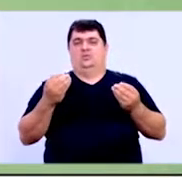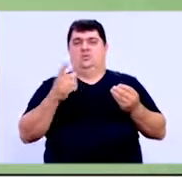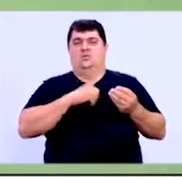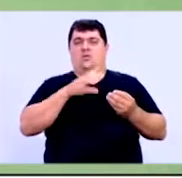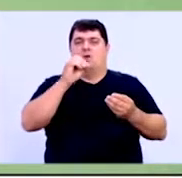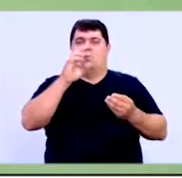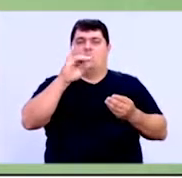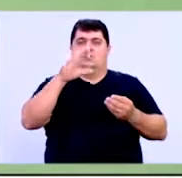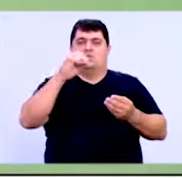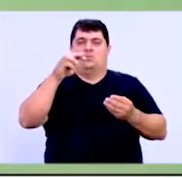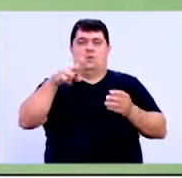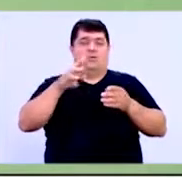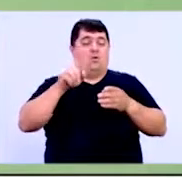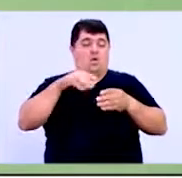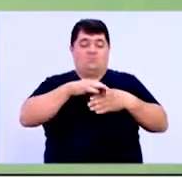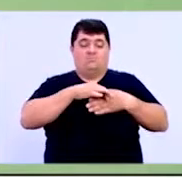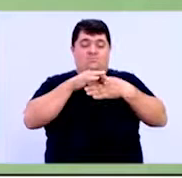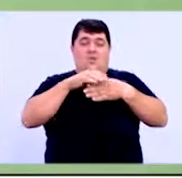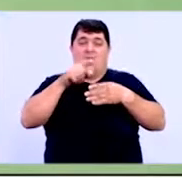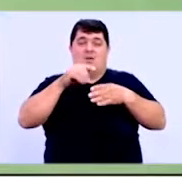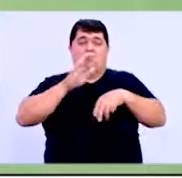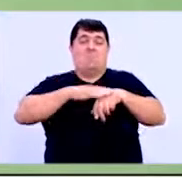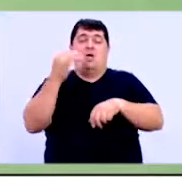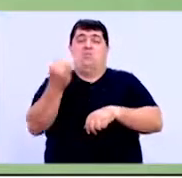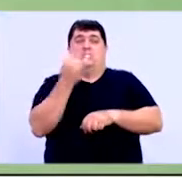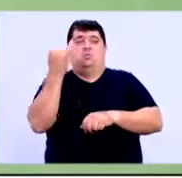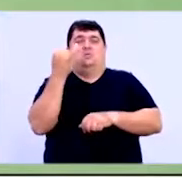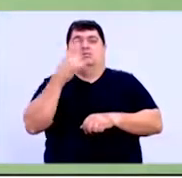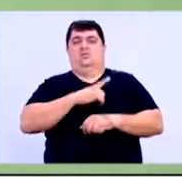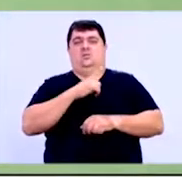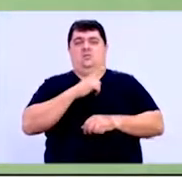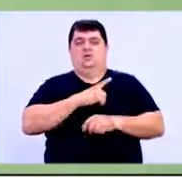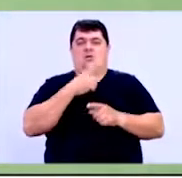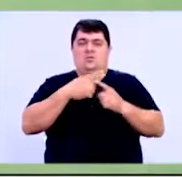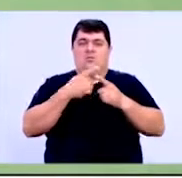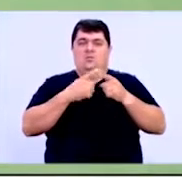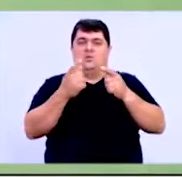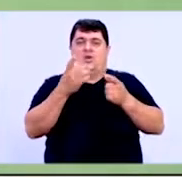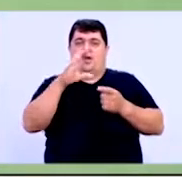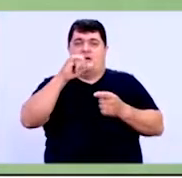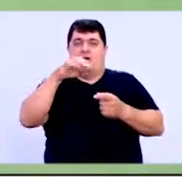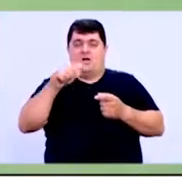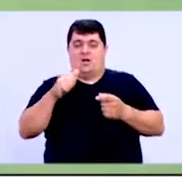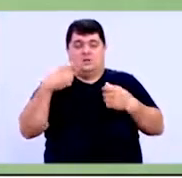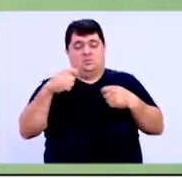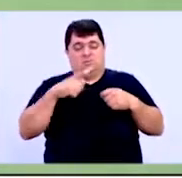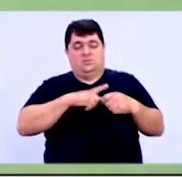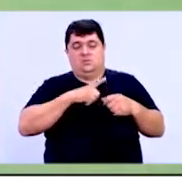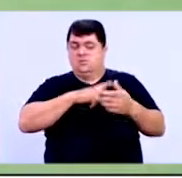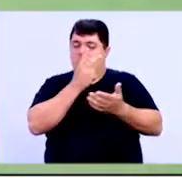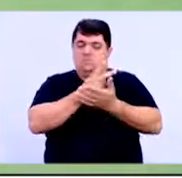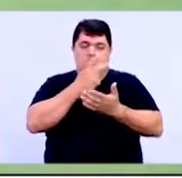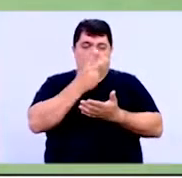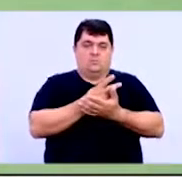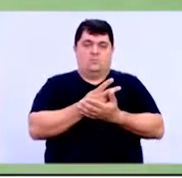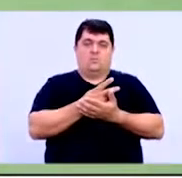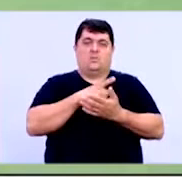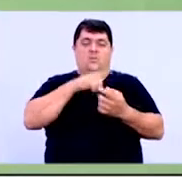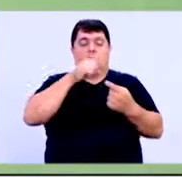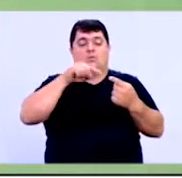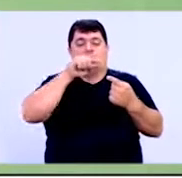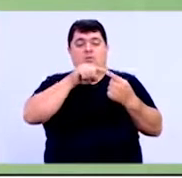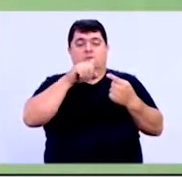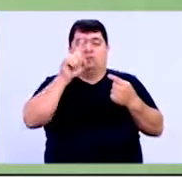ele é primordial ou é a peça importante para a parte orçamentária. E ele visa consolidar